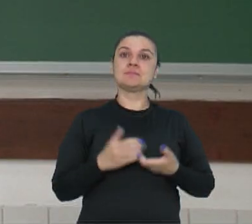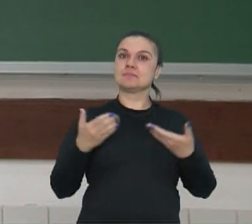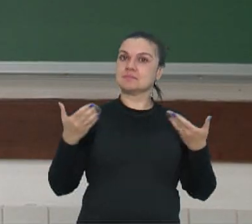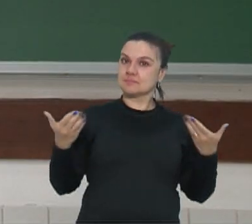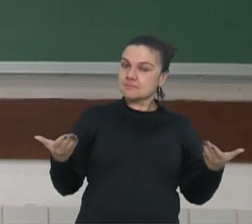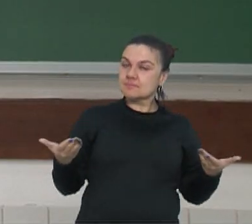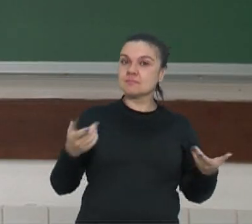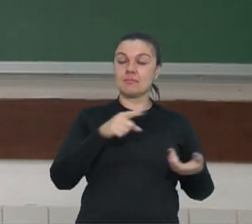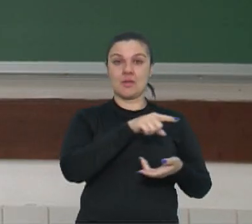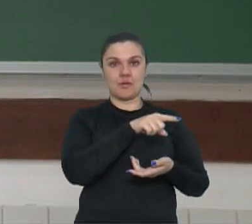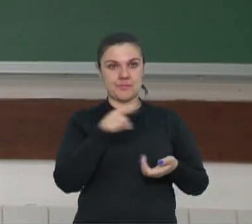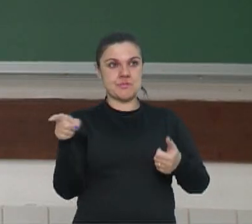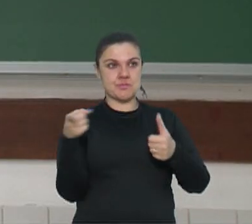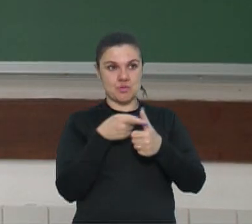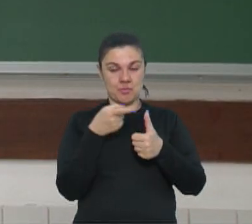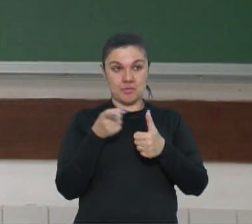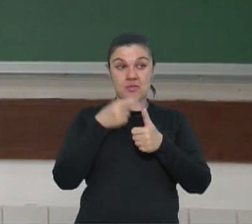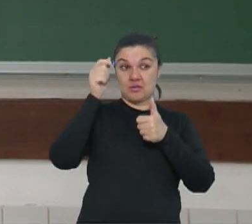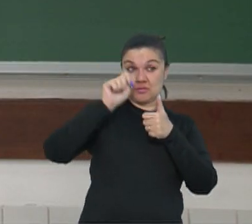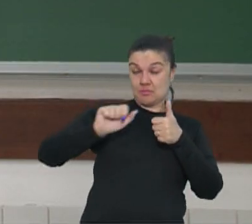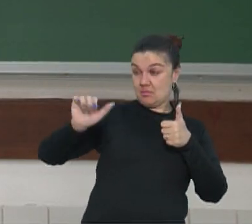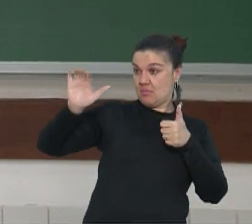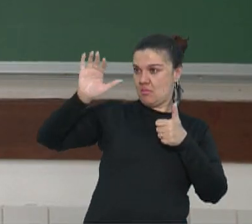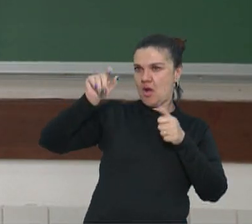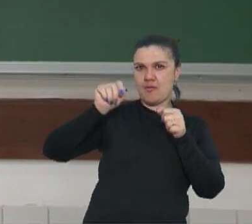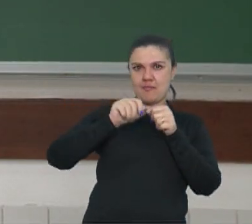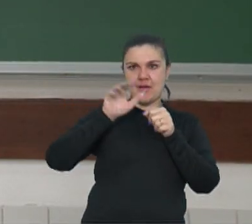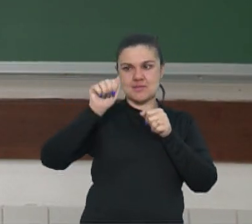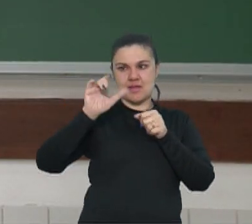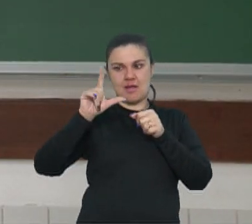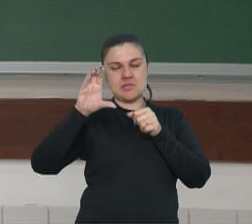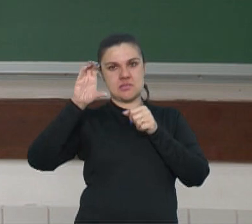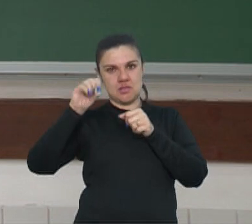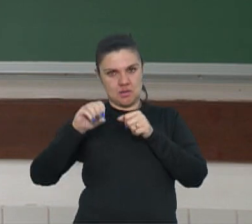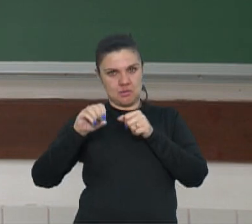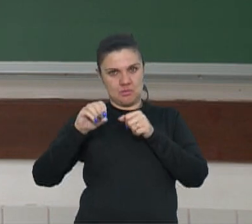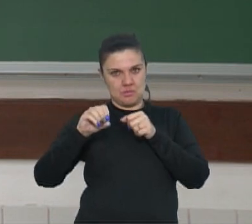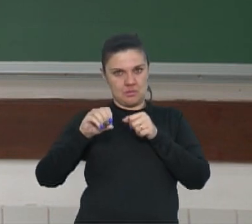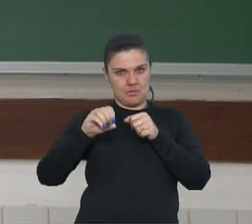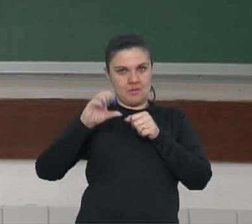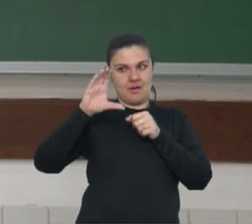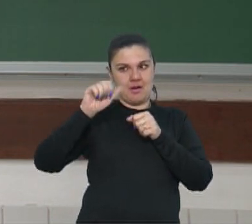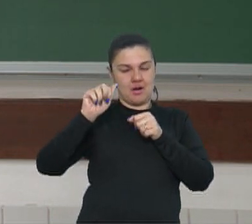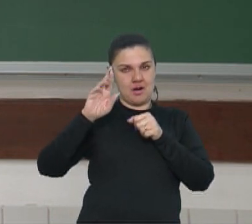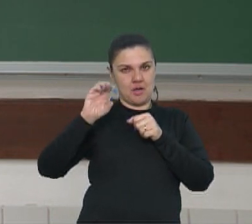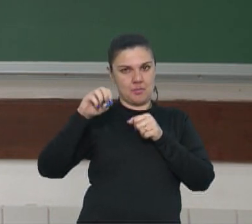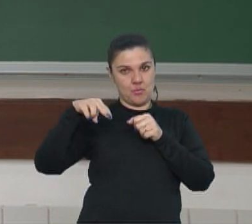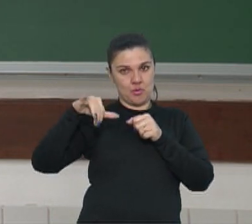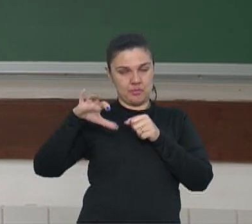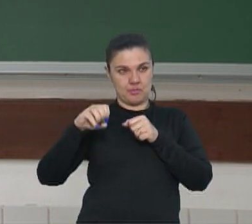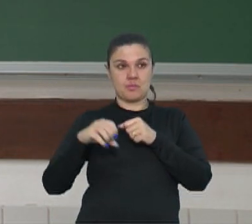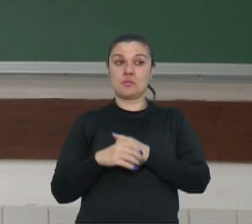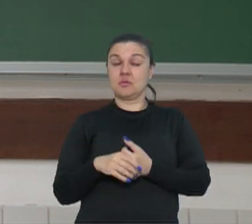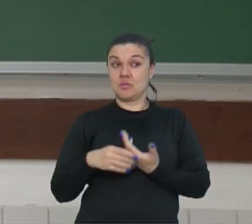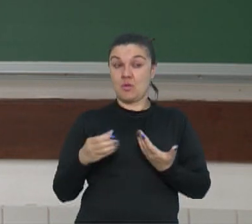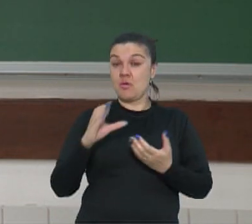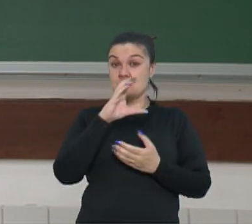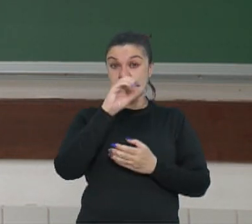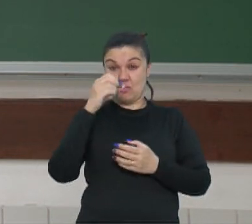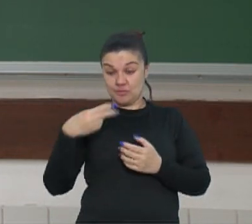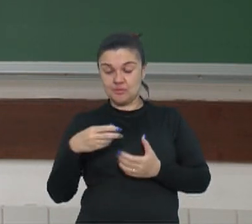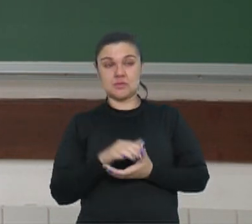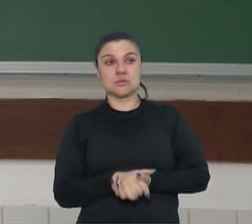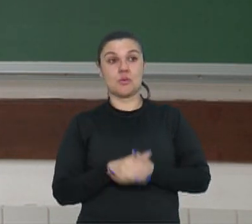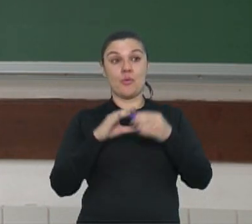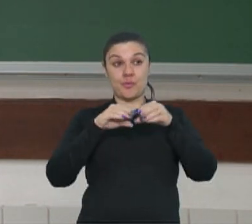Gente, o primeiro, o que está na atmosfera, formando o ácido carbônico, o gás carbônico. O outro, que é formado no solo nessa reação